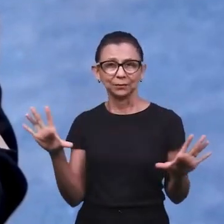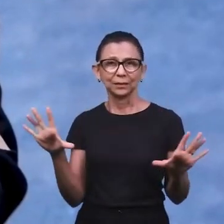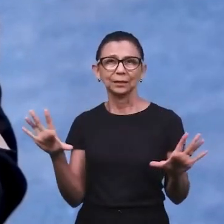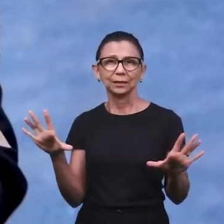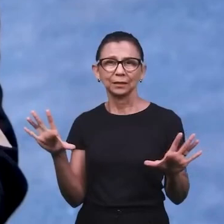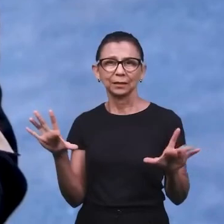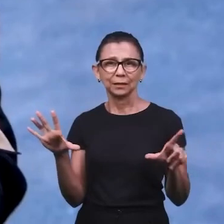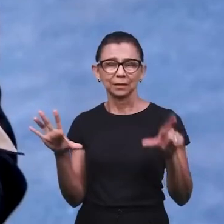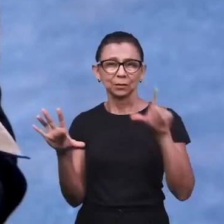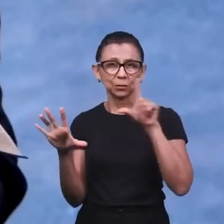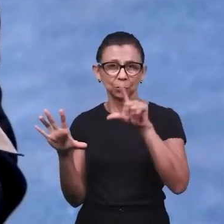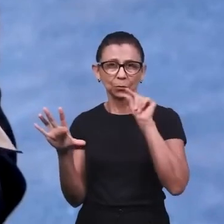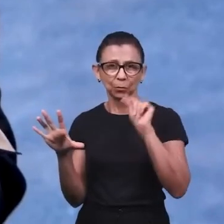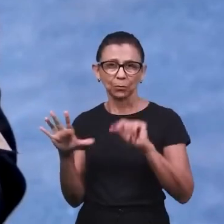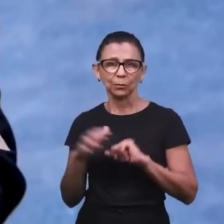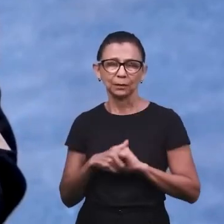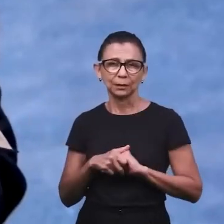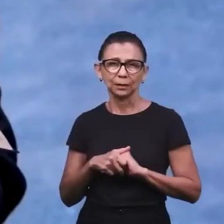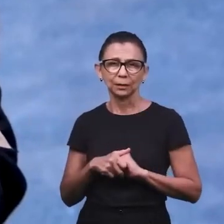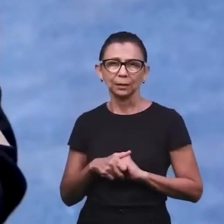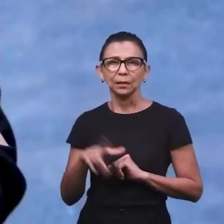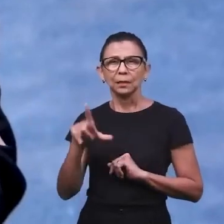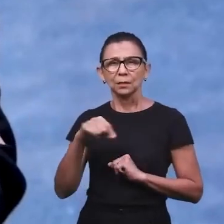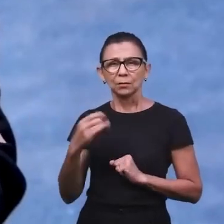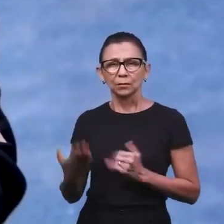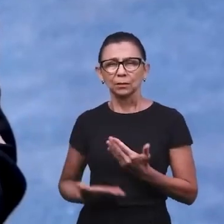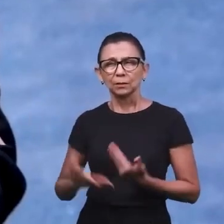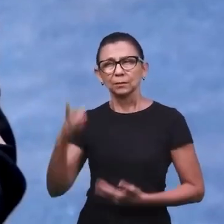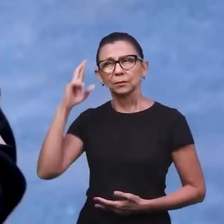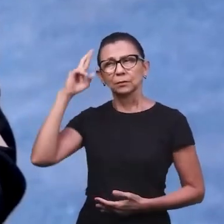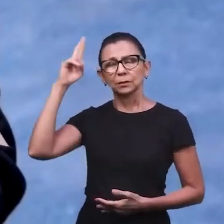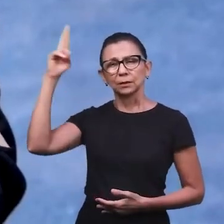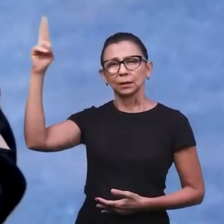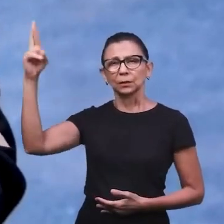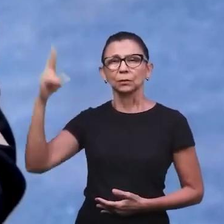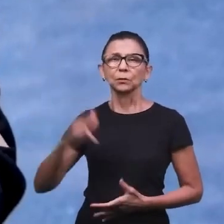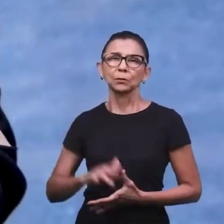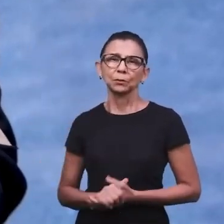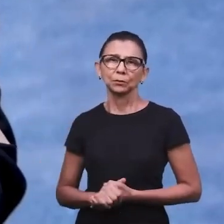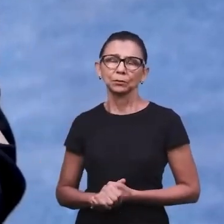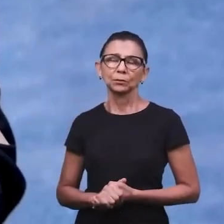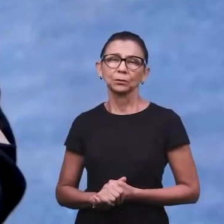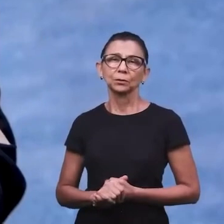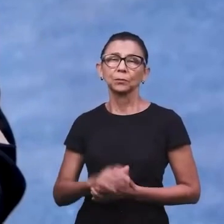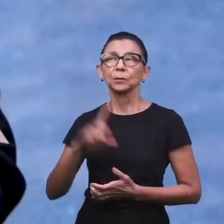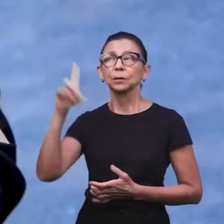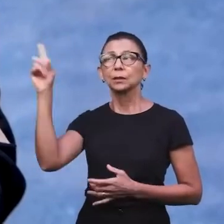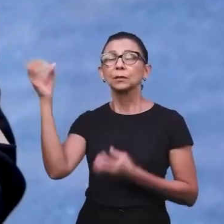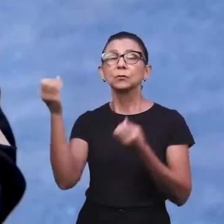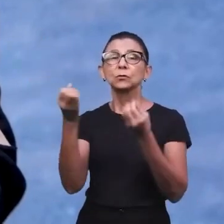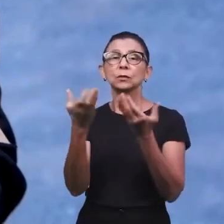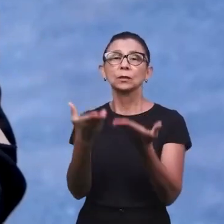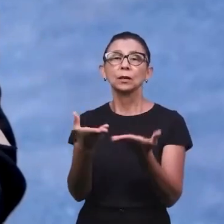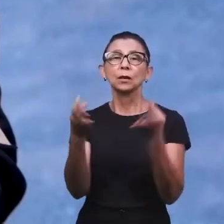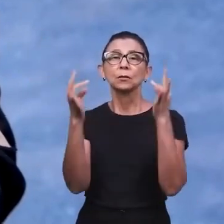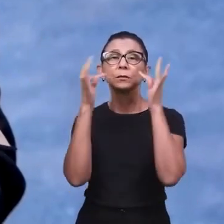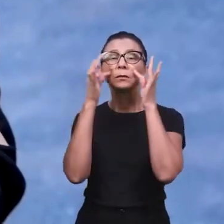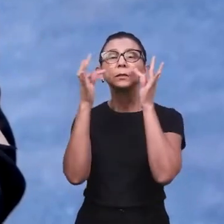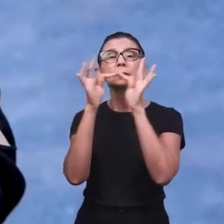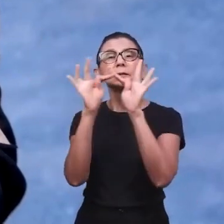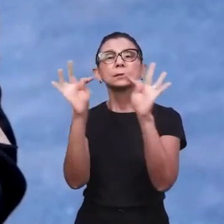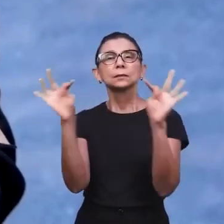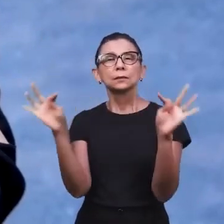Senhor permanece firme naquilo que que Deus colocou na sua mão como recurso para ser uma testemunha da